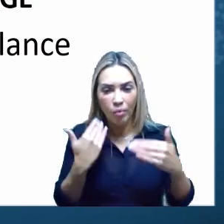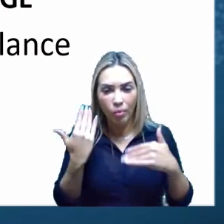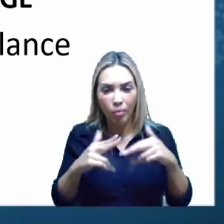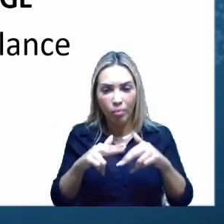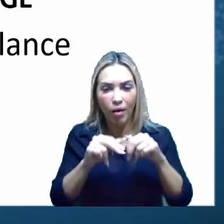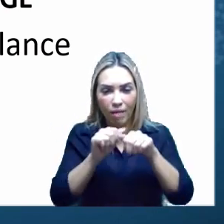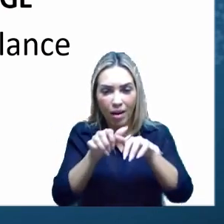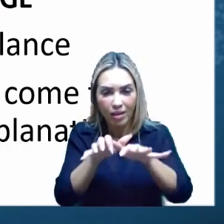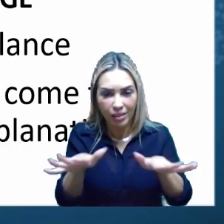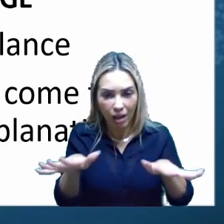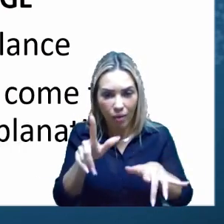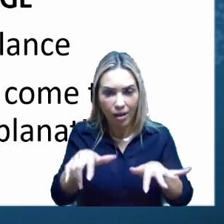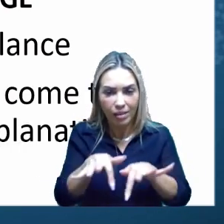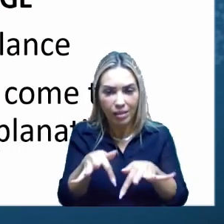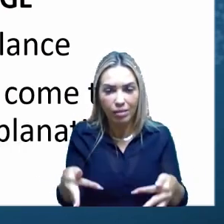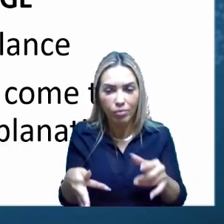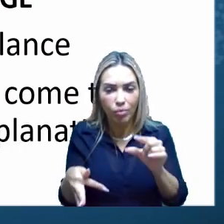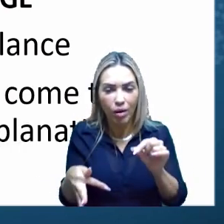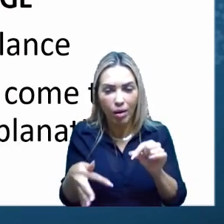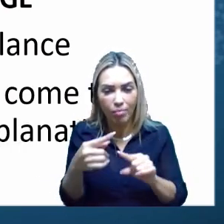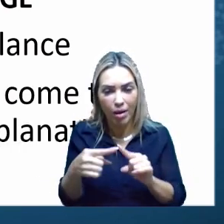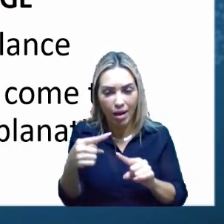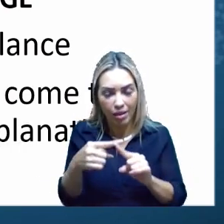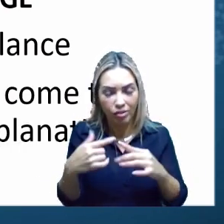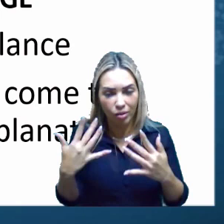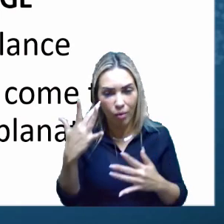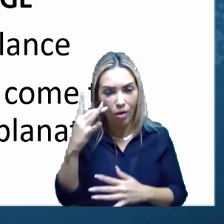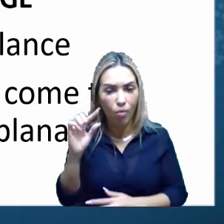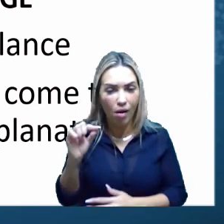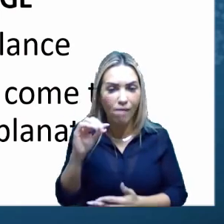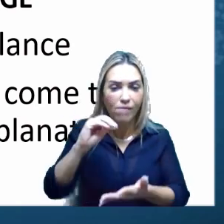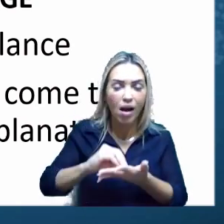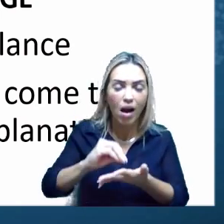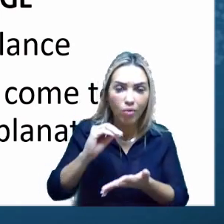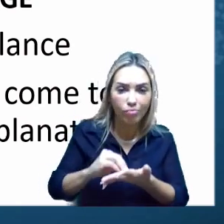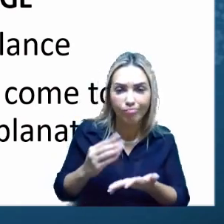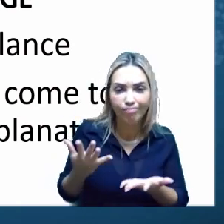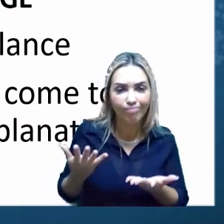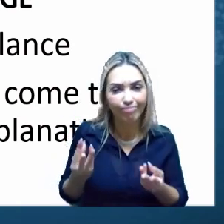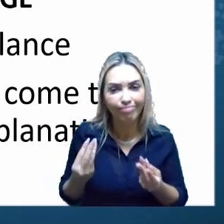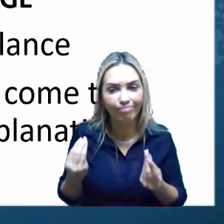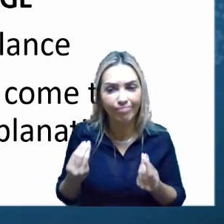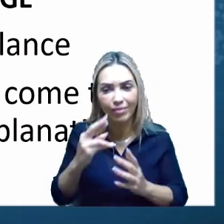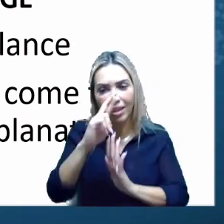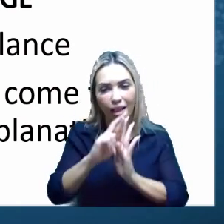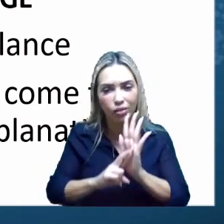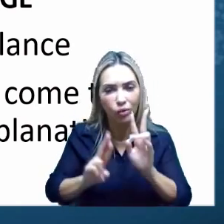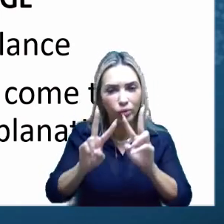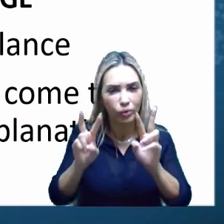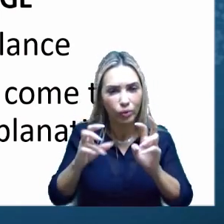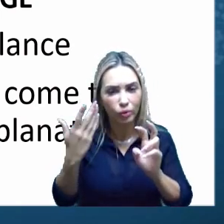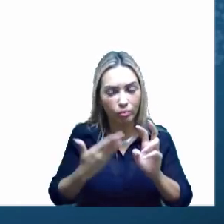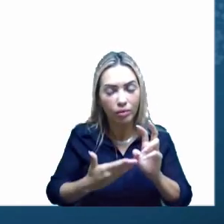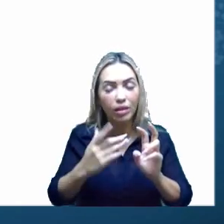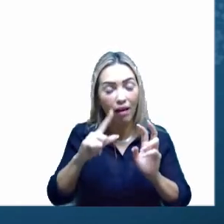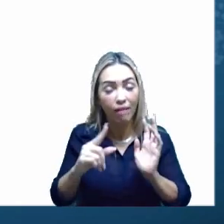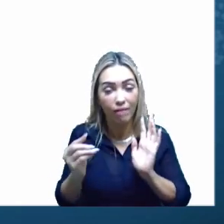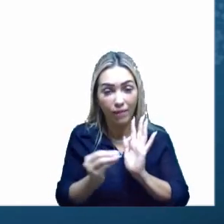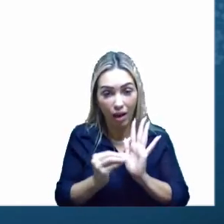por infecção que é simplesmente média. Então, a gente acha que a falta de relatórios sobre isso, foi uma falta